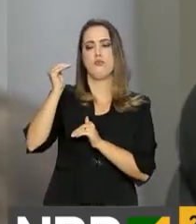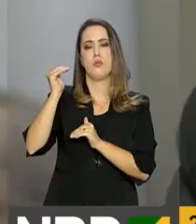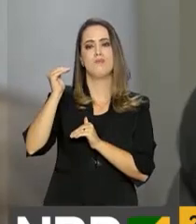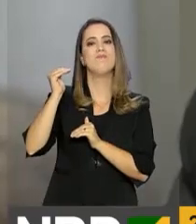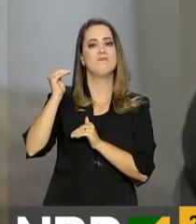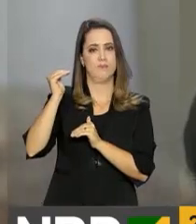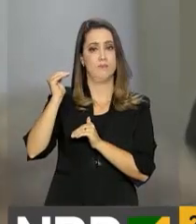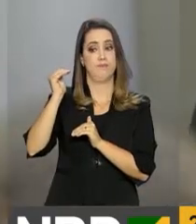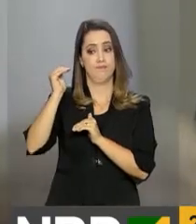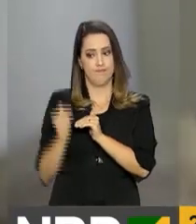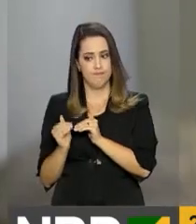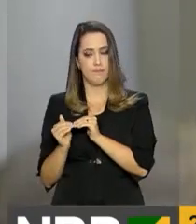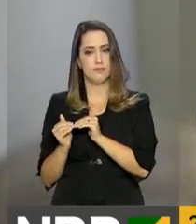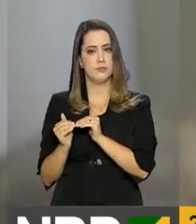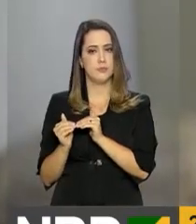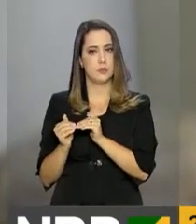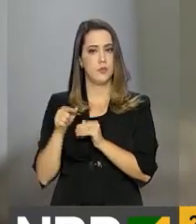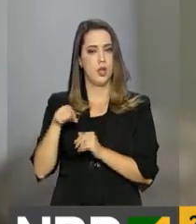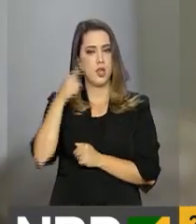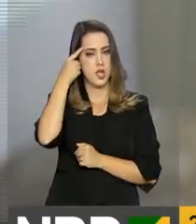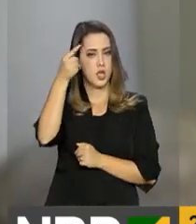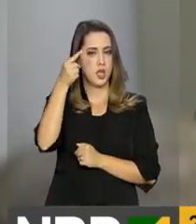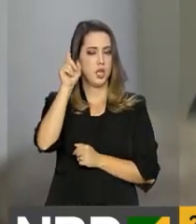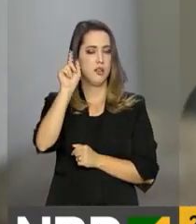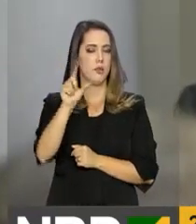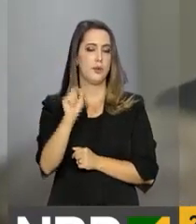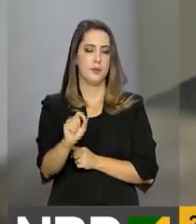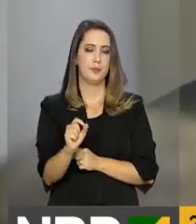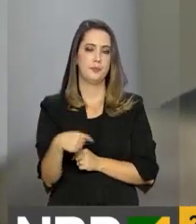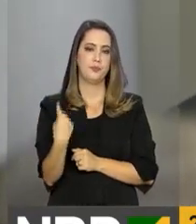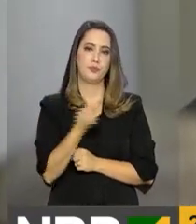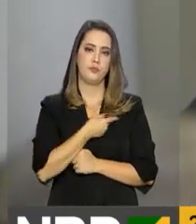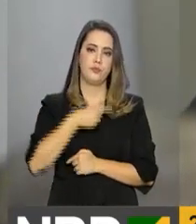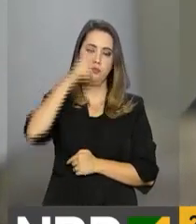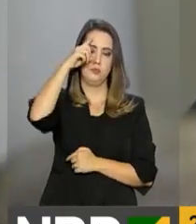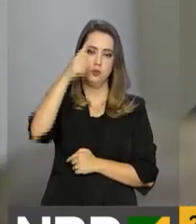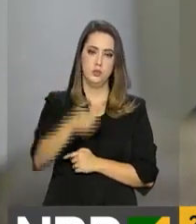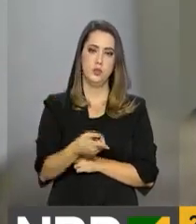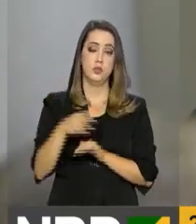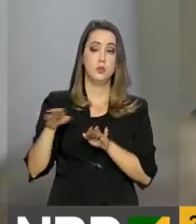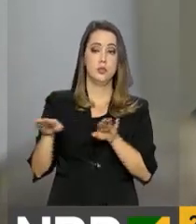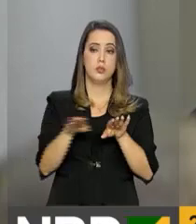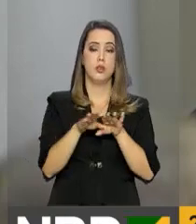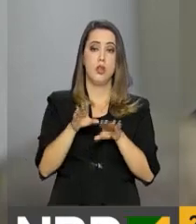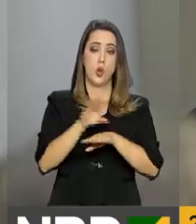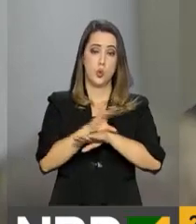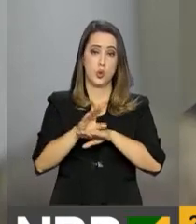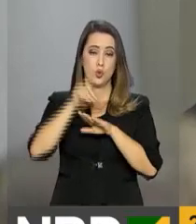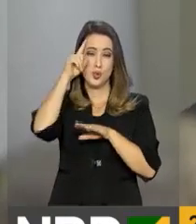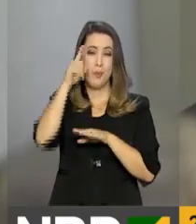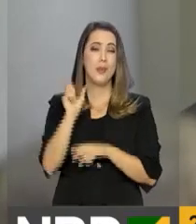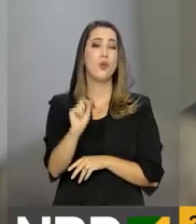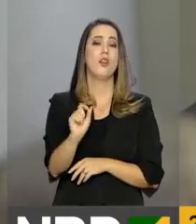dos privilégios é o seguinte, uma das âncoras da nossa Constituição é o princípio da igualdade, não é verdade?